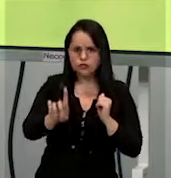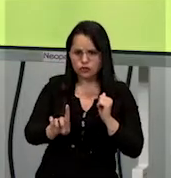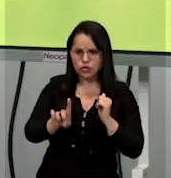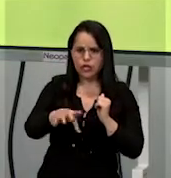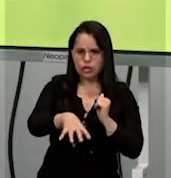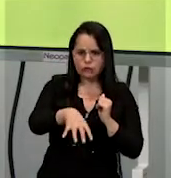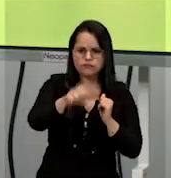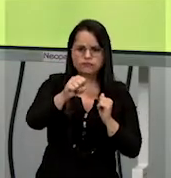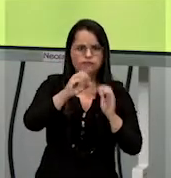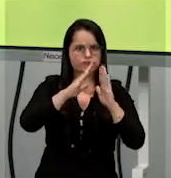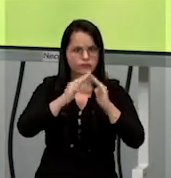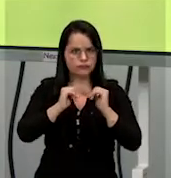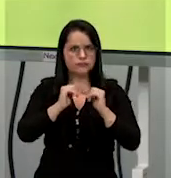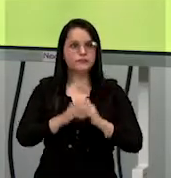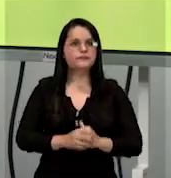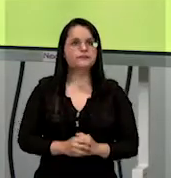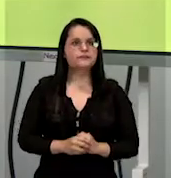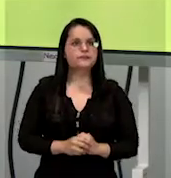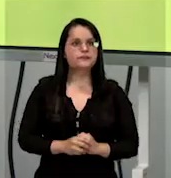coisas.